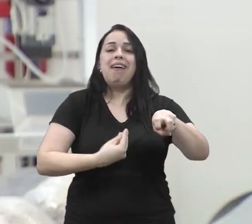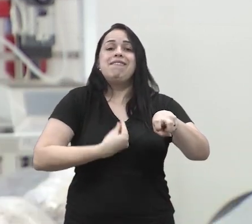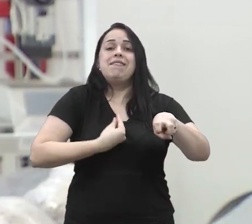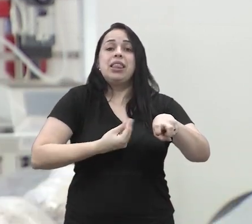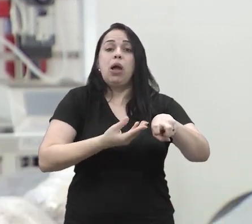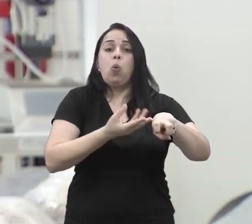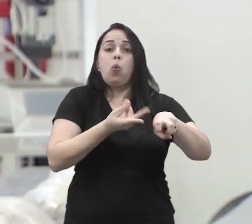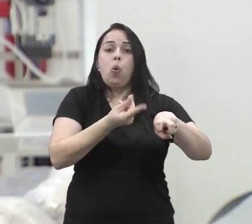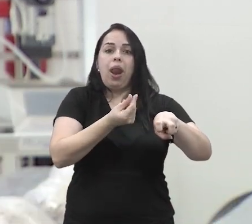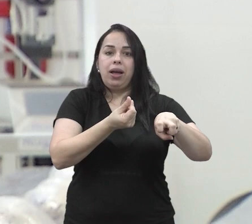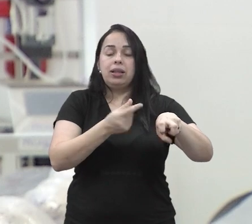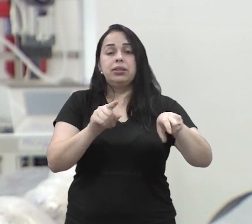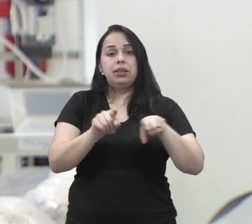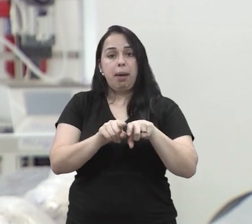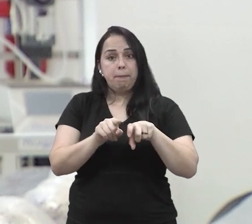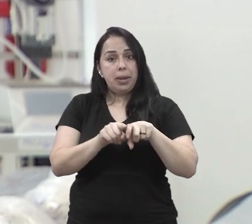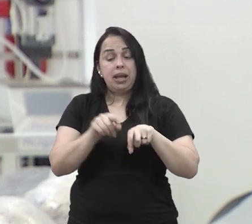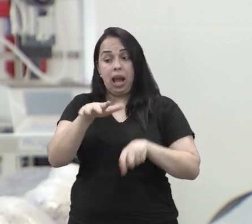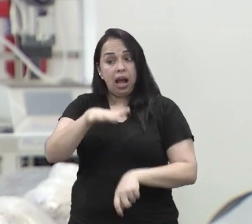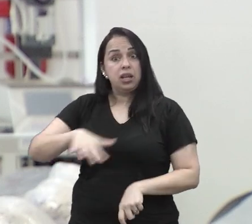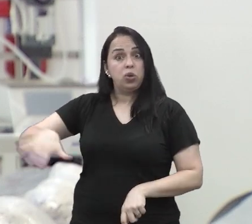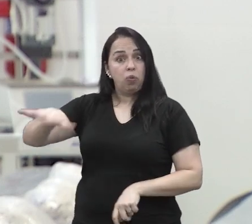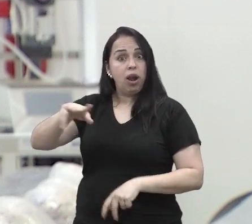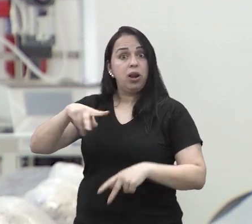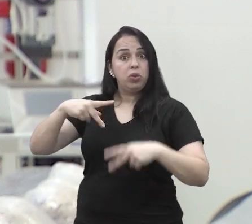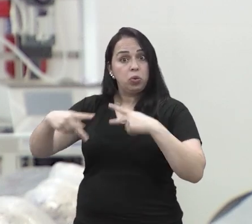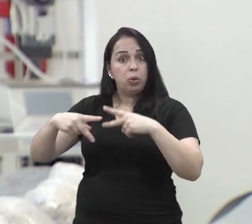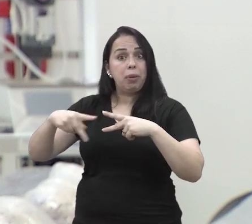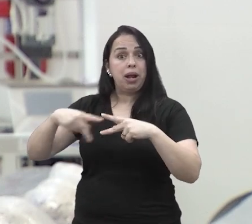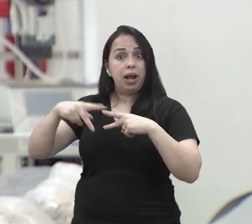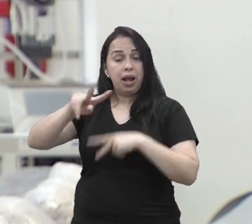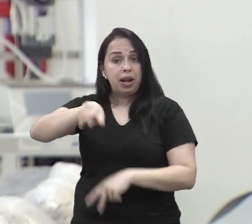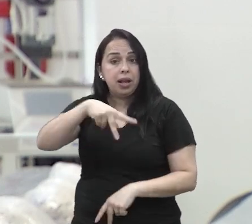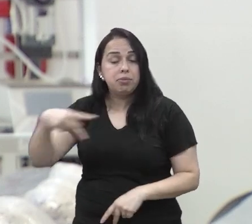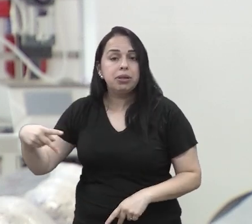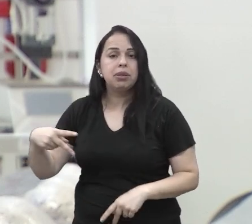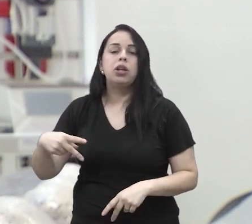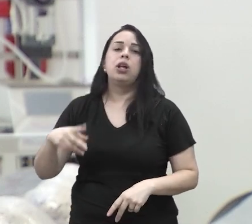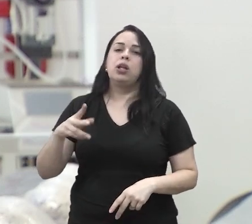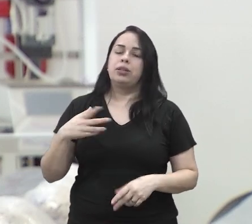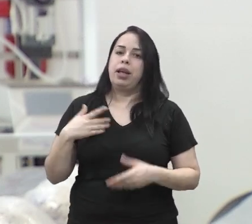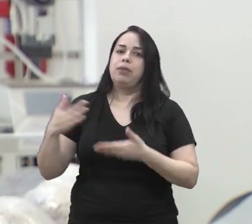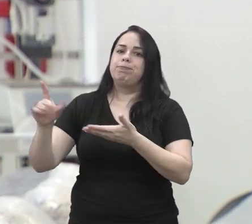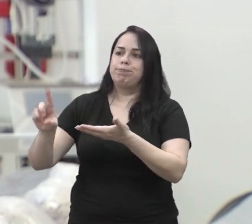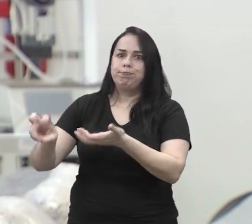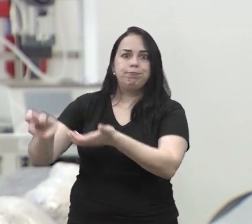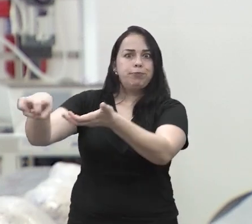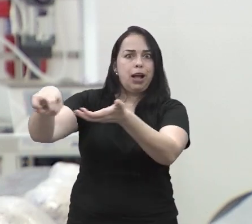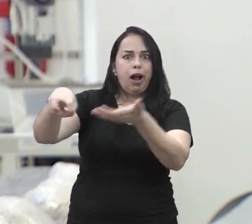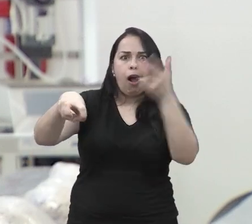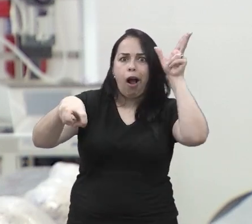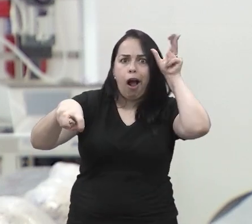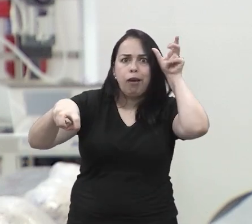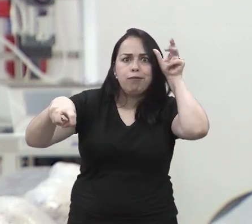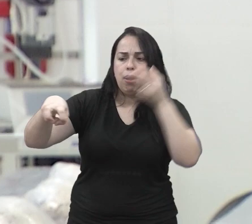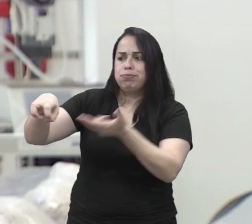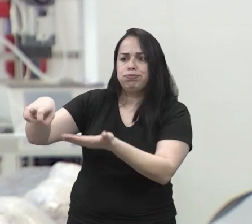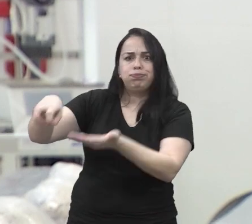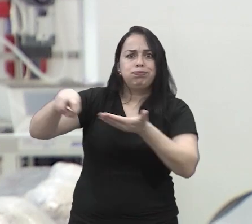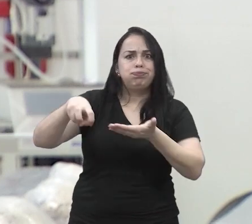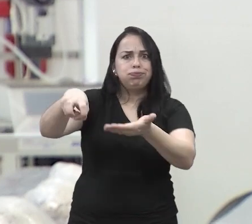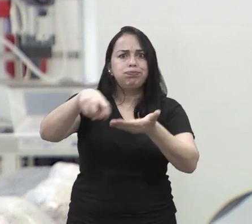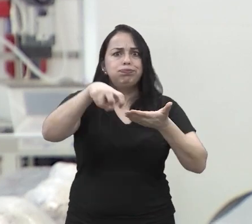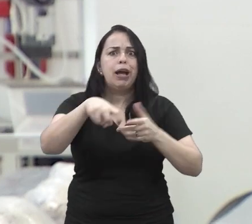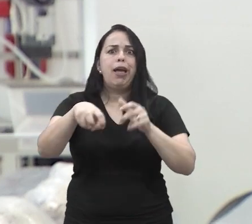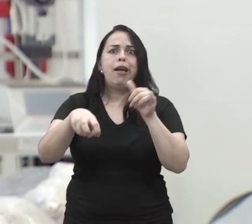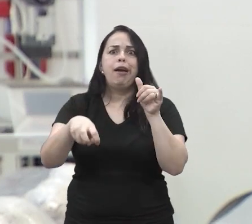corroborando para aumento da qualidade de vida do nosso plantel do Vale do Paraíba. Não esqueçamos, nós recebemos cavalos